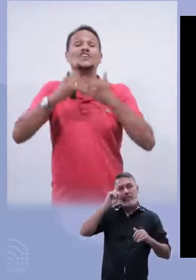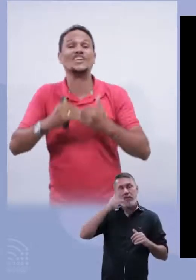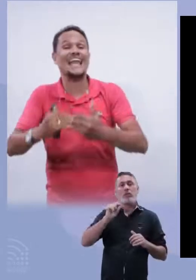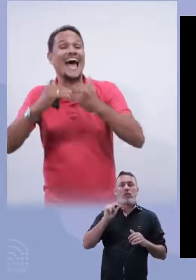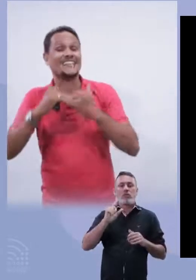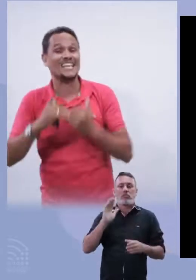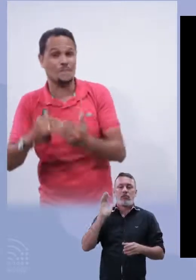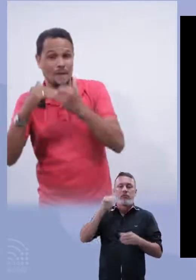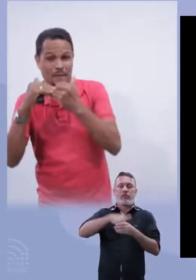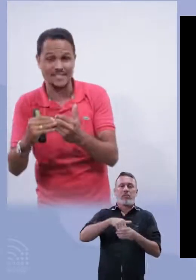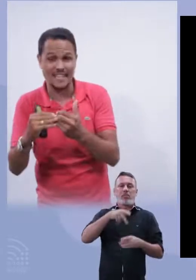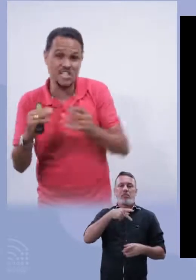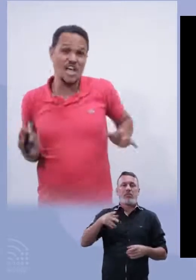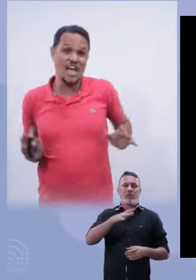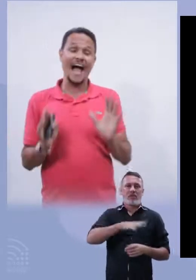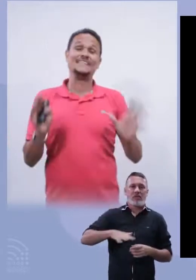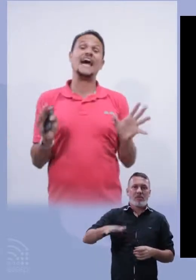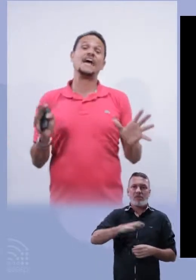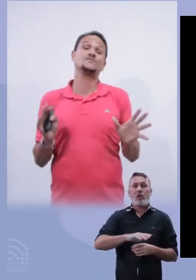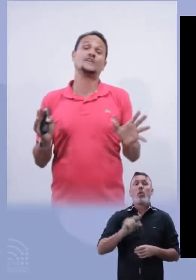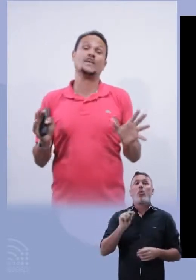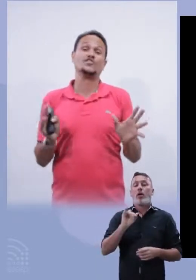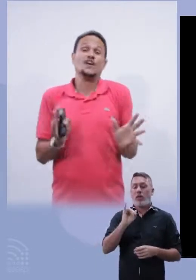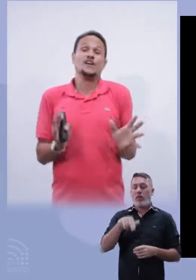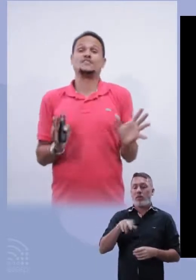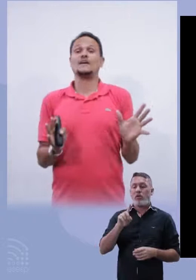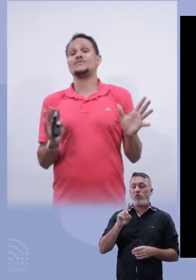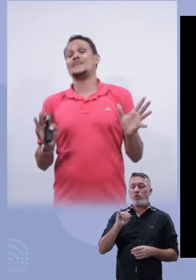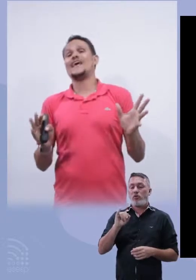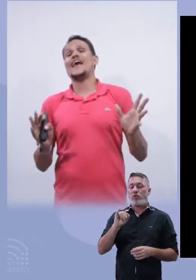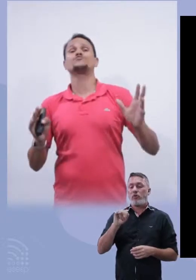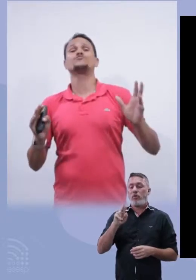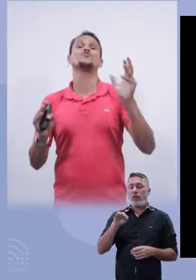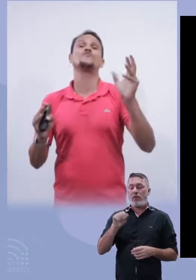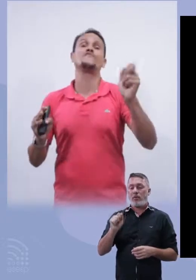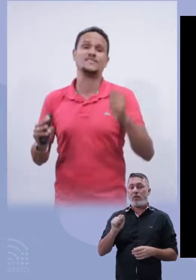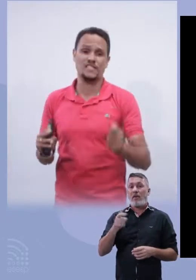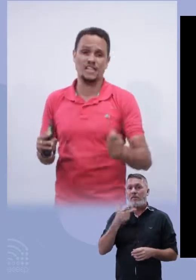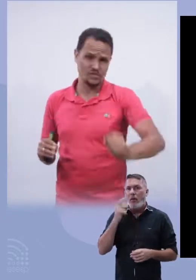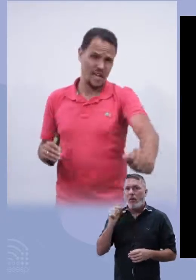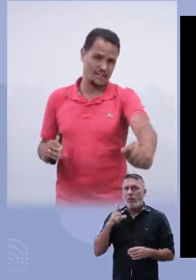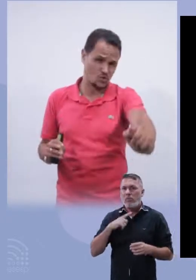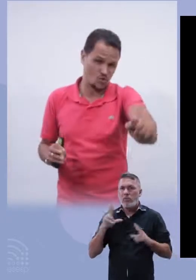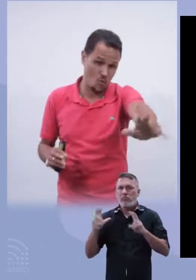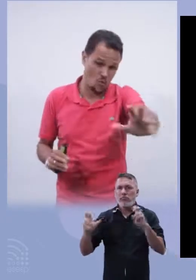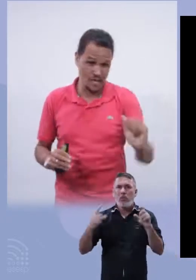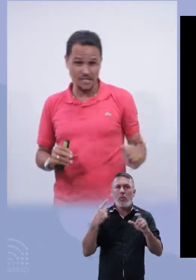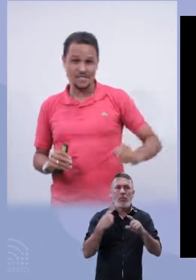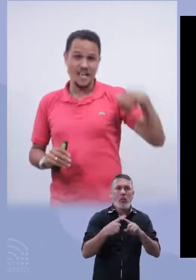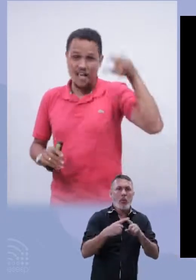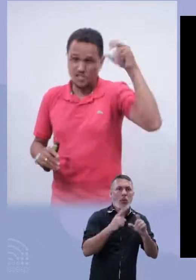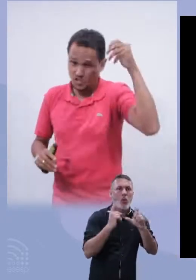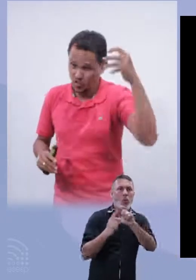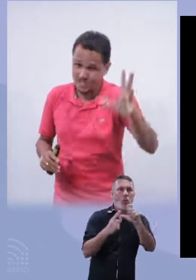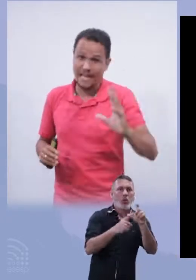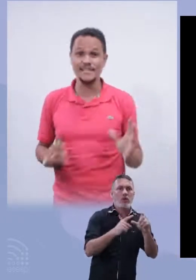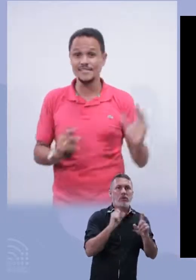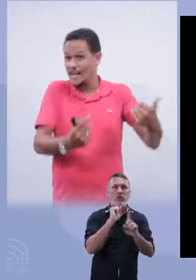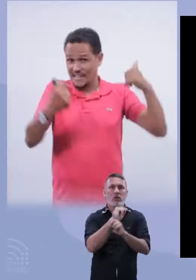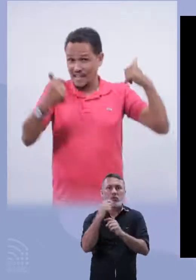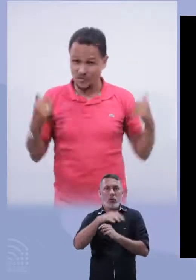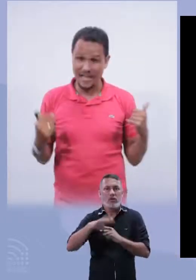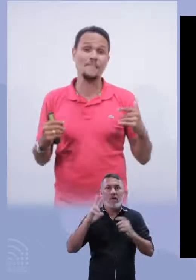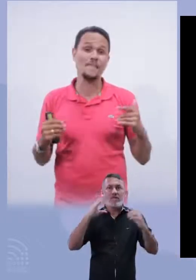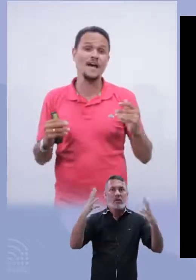eleições indiretas para presidente, a ideia é o seguinte: estamos cercados de subversivos, esses comunistas, esses